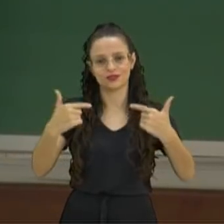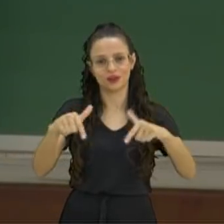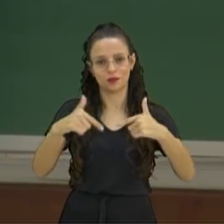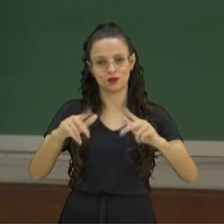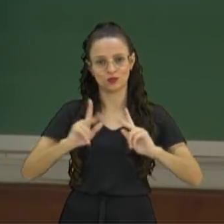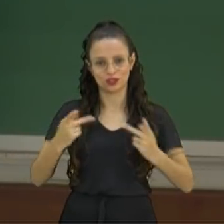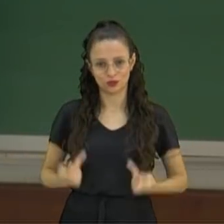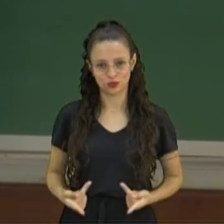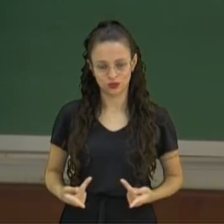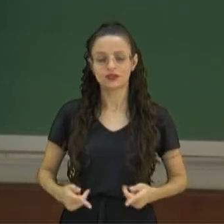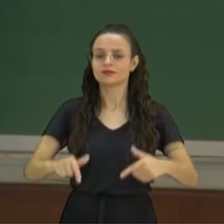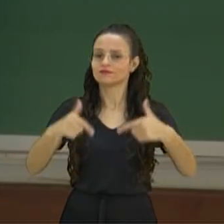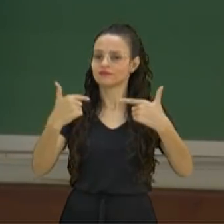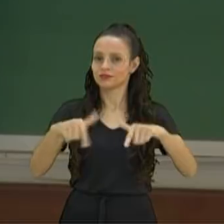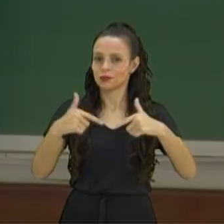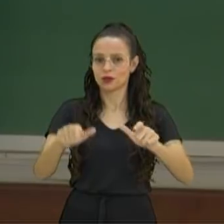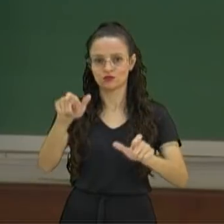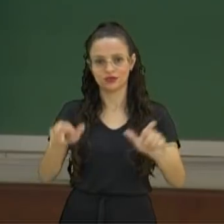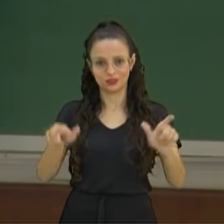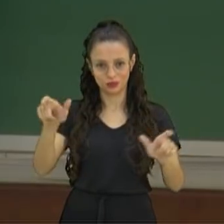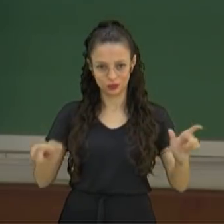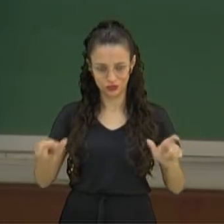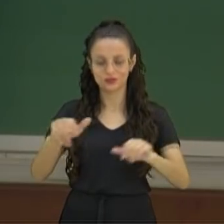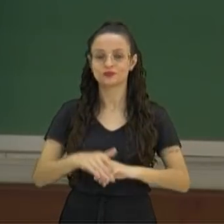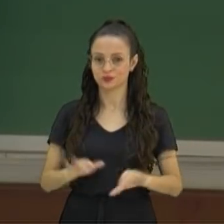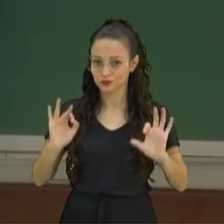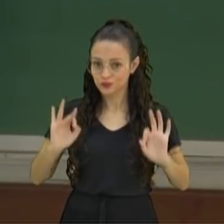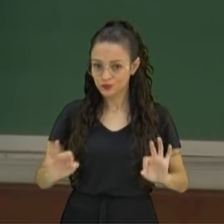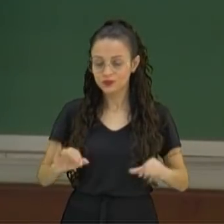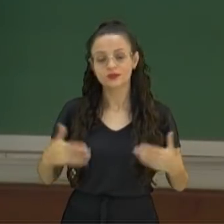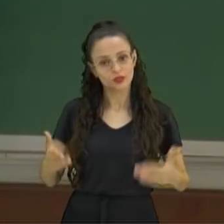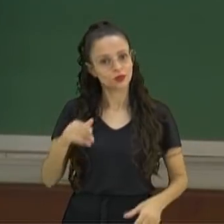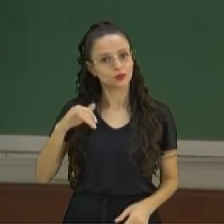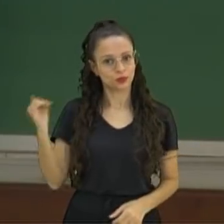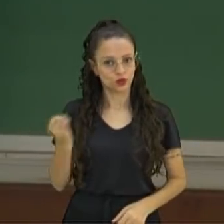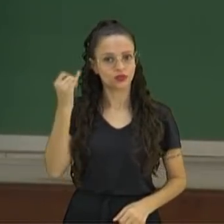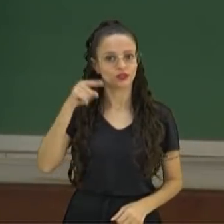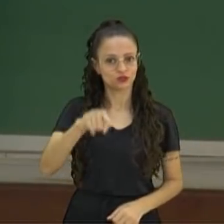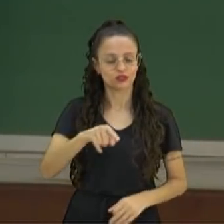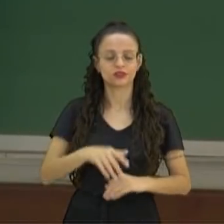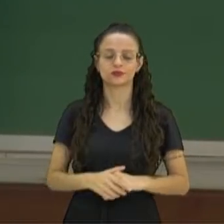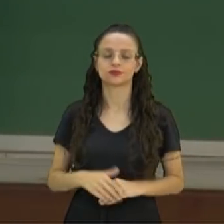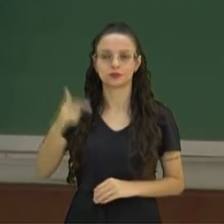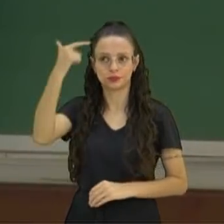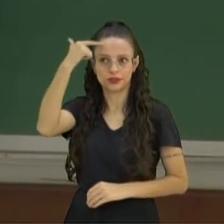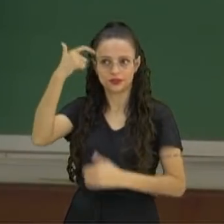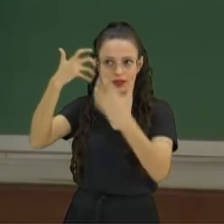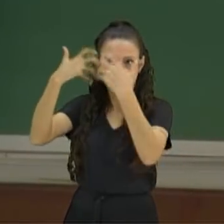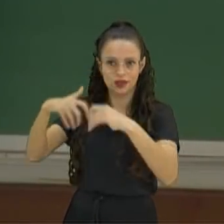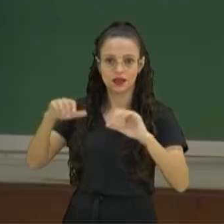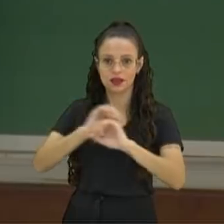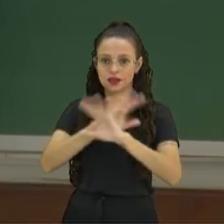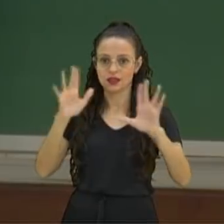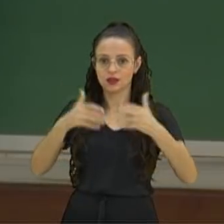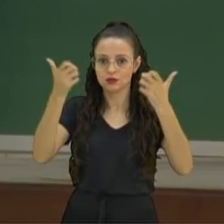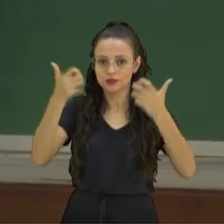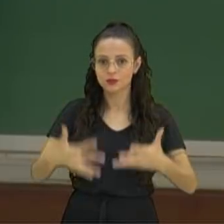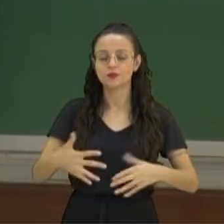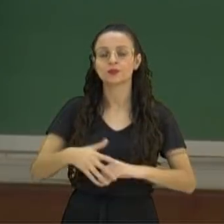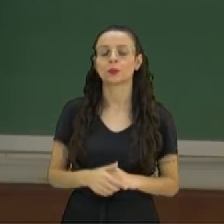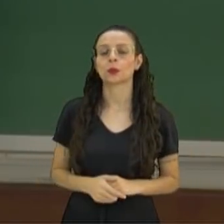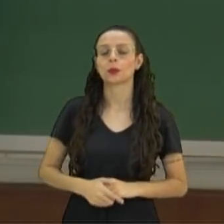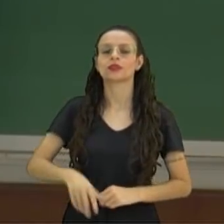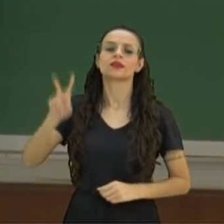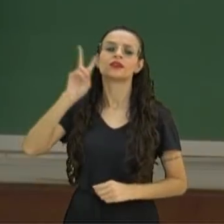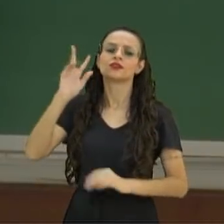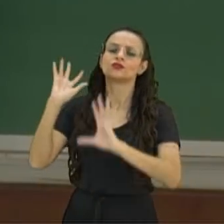trabalho humano, o trabalho das pessoas, certo? Então, é importante essa primeira parte a gente pensar ali. E aí,